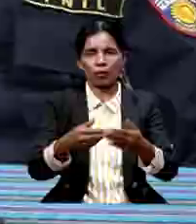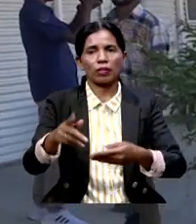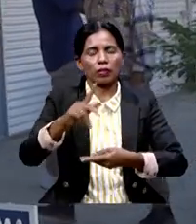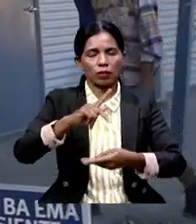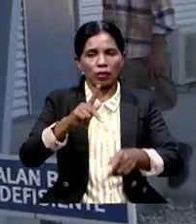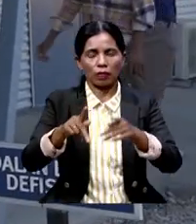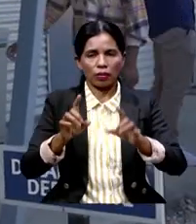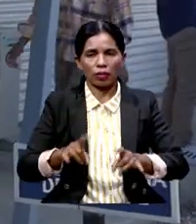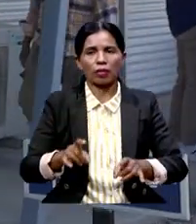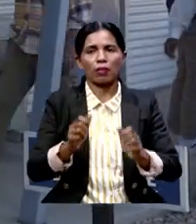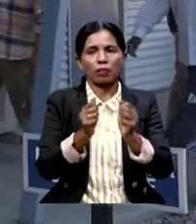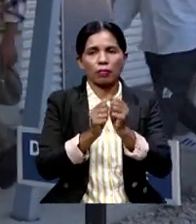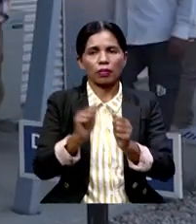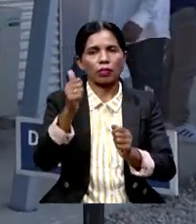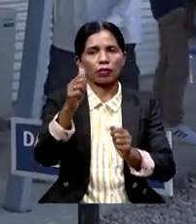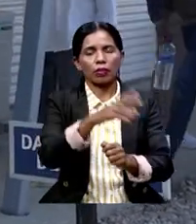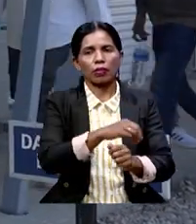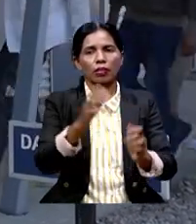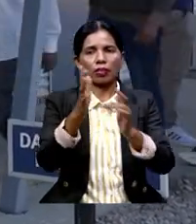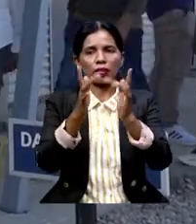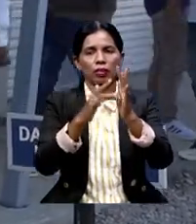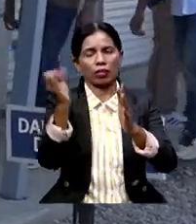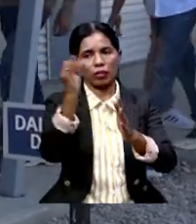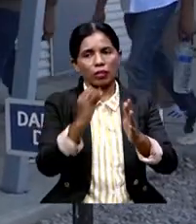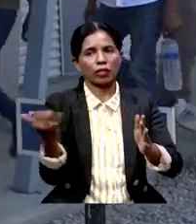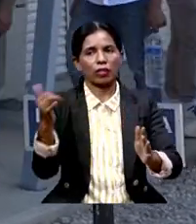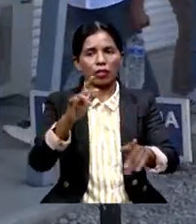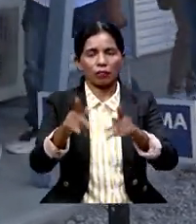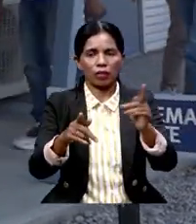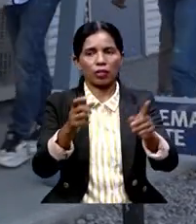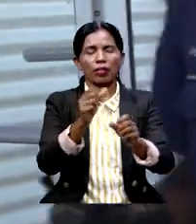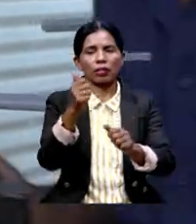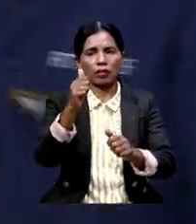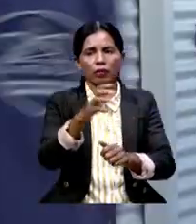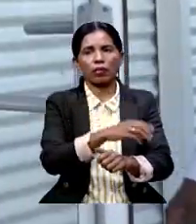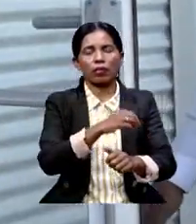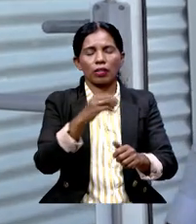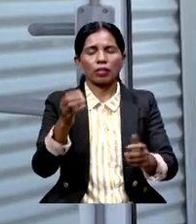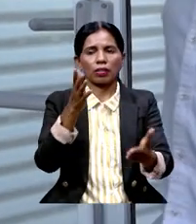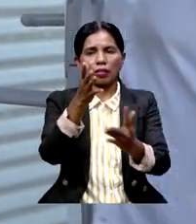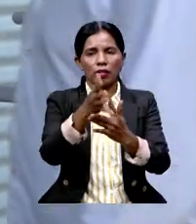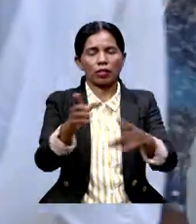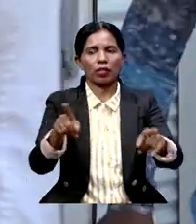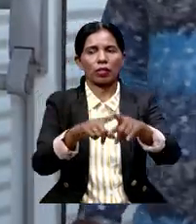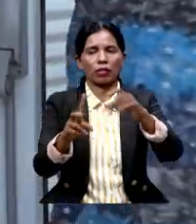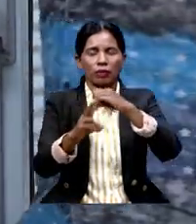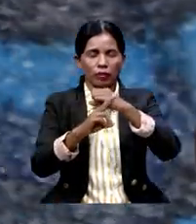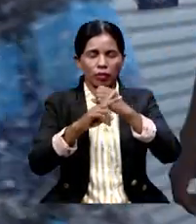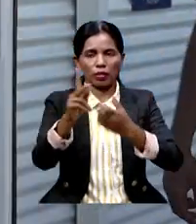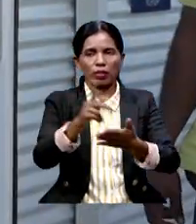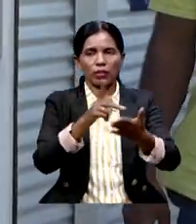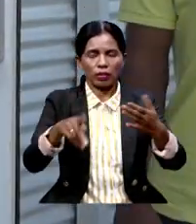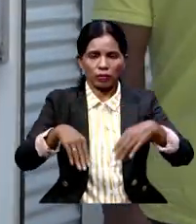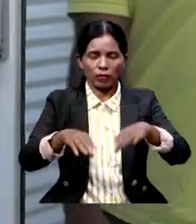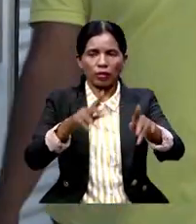cidadão estrangeiro na Insanulo e a área Cristo Rei, também cidadão estrangeiro na Insanulo, né? Alegadamente a nessa vítima ba crime e tráfico